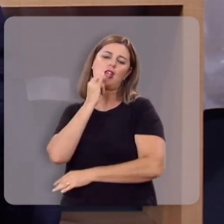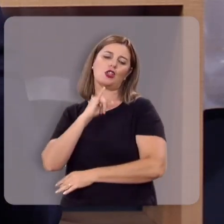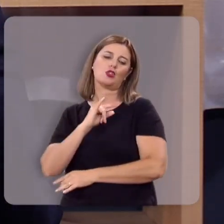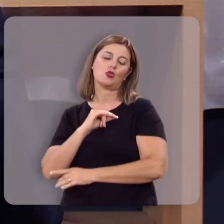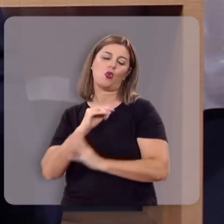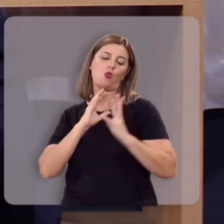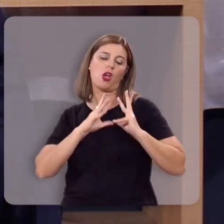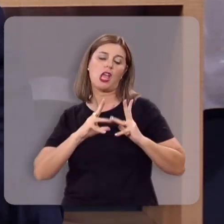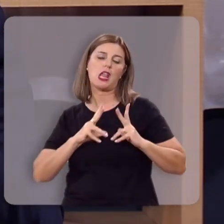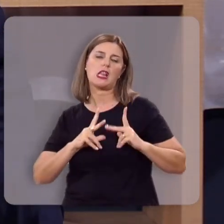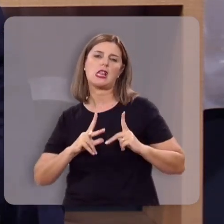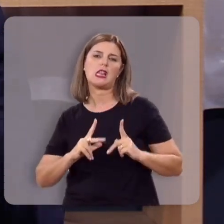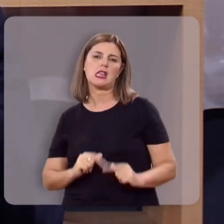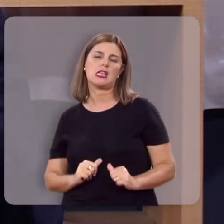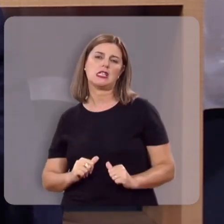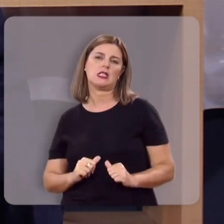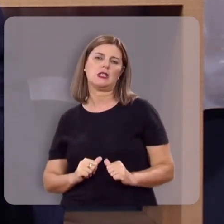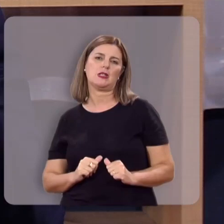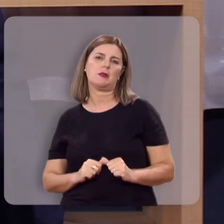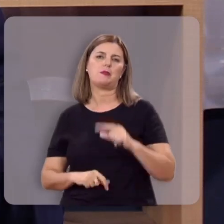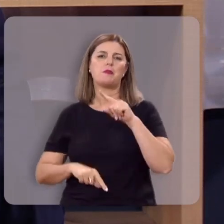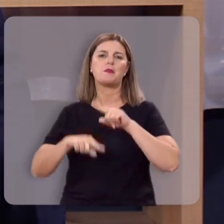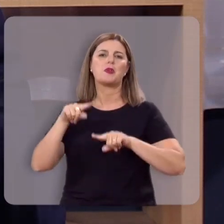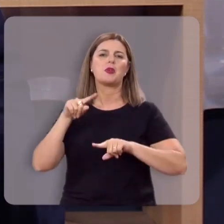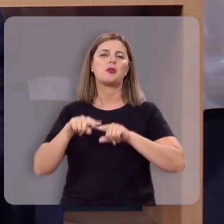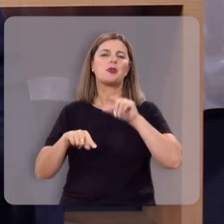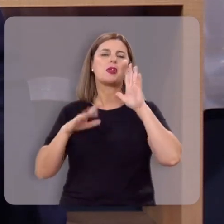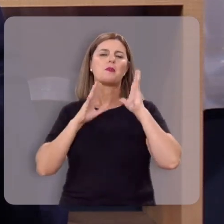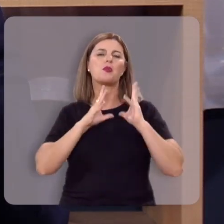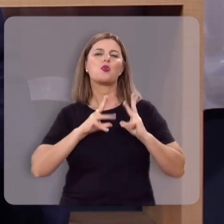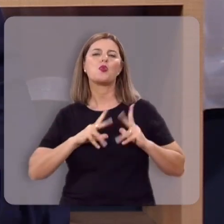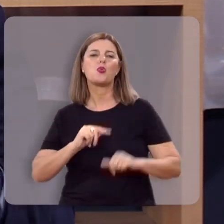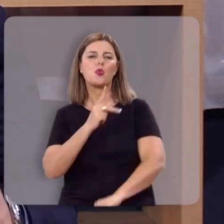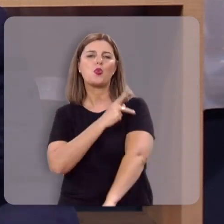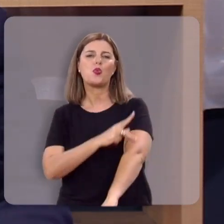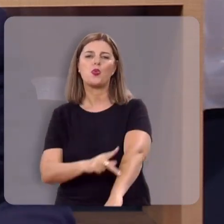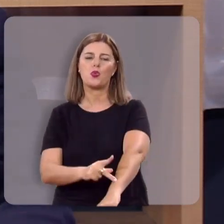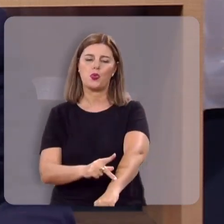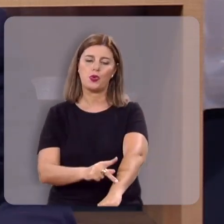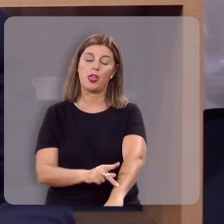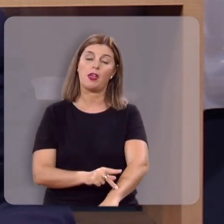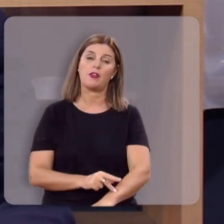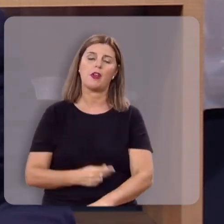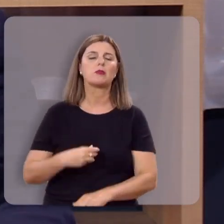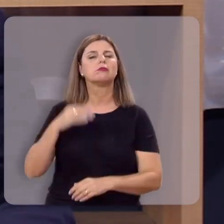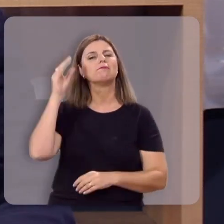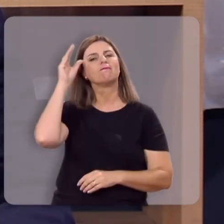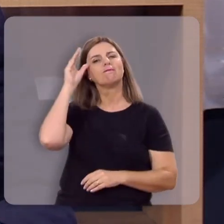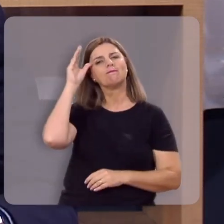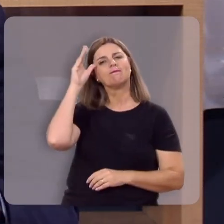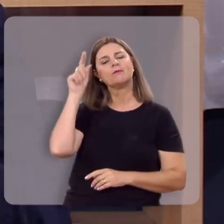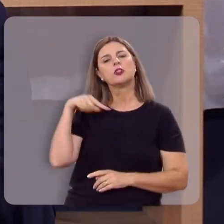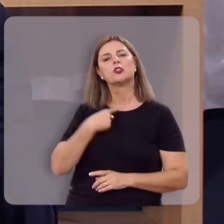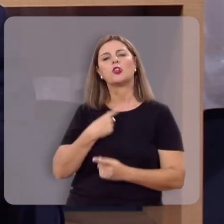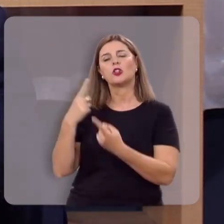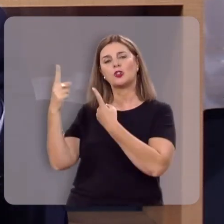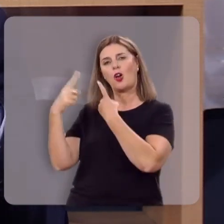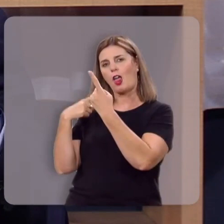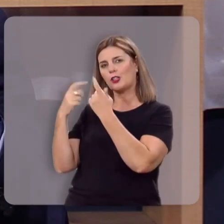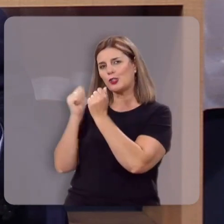perdoa, mas não só perdoa, Ele promete nos purificar. tendo essa consciência, o